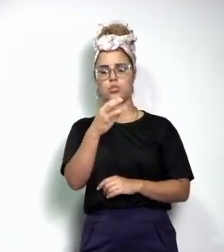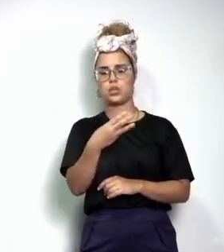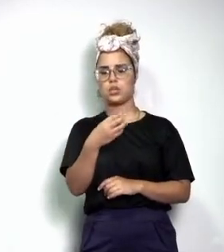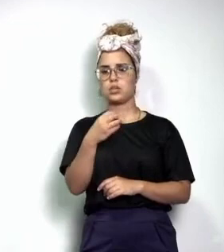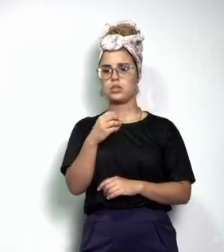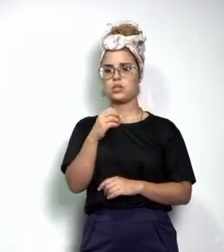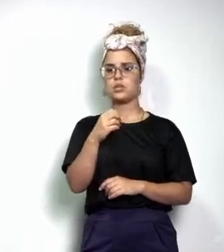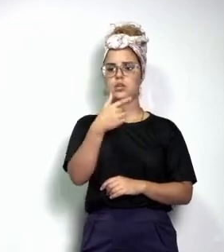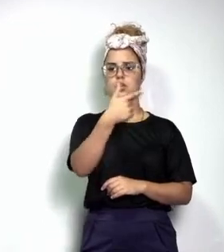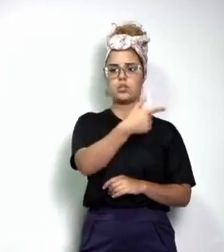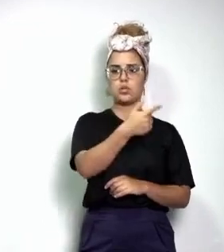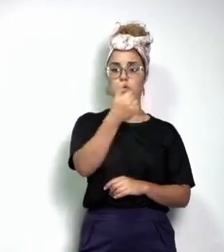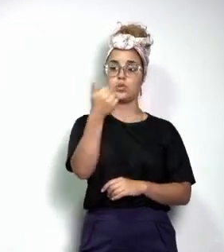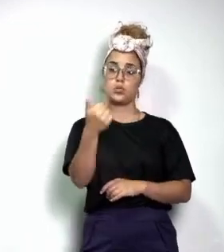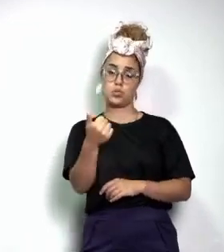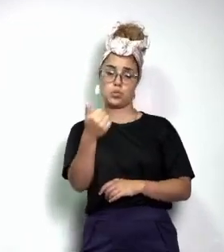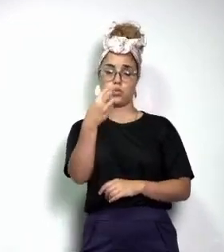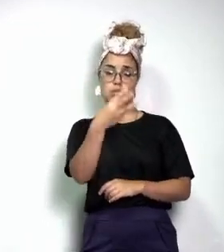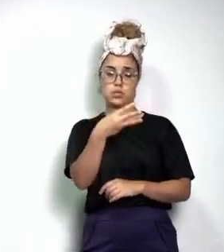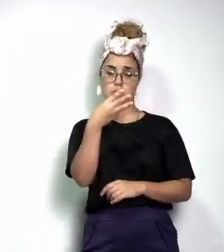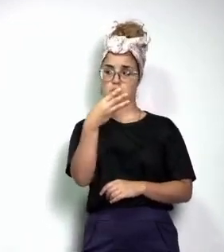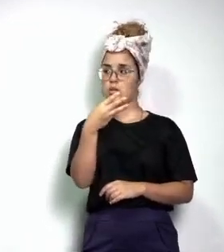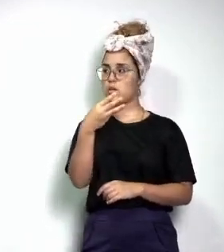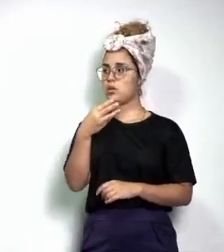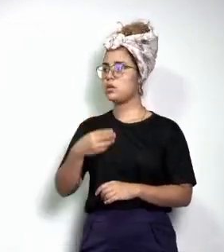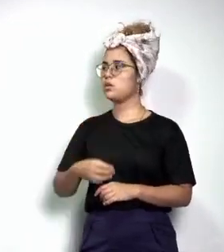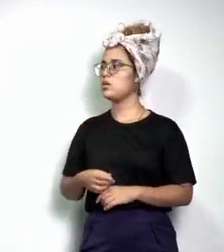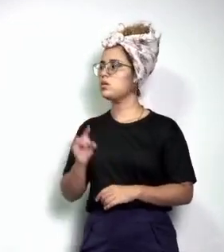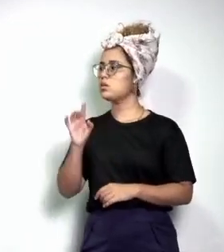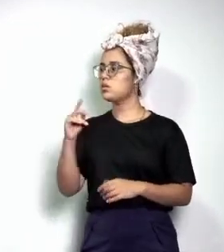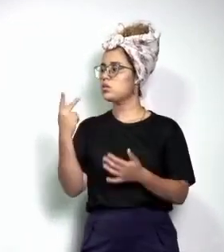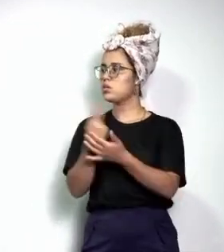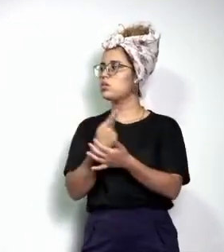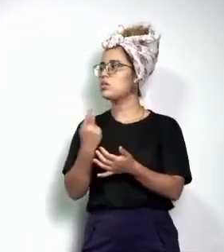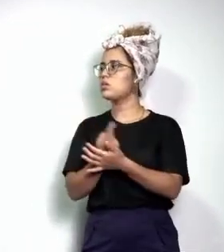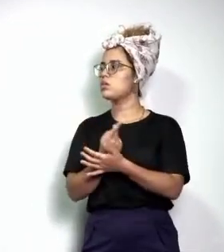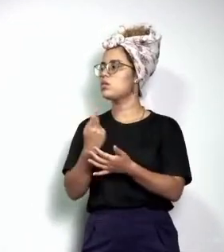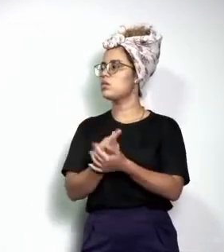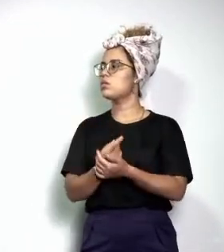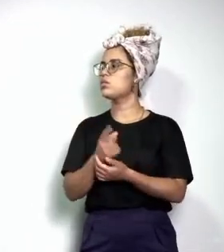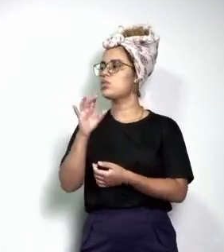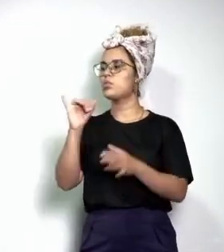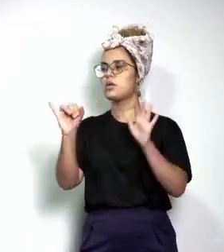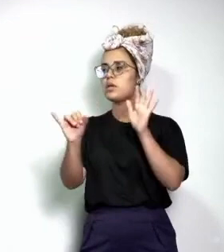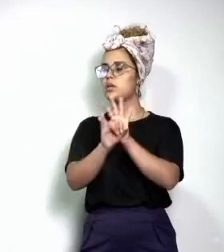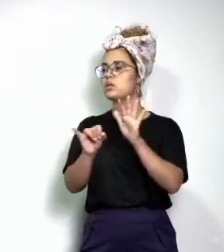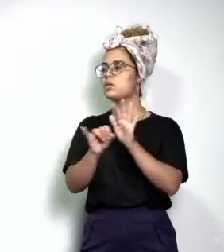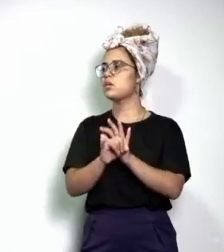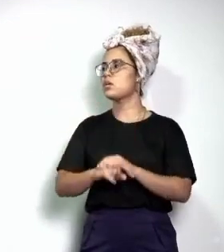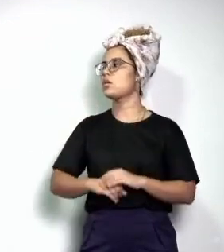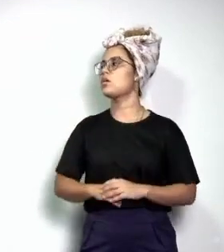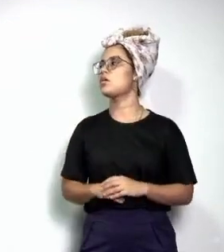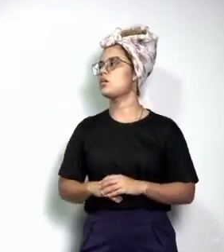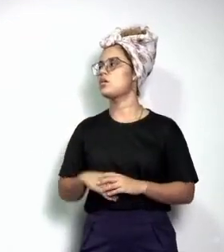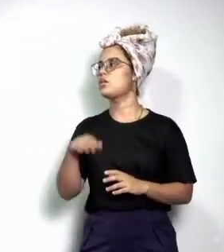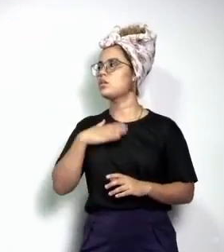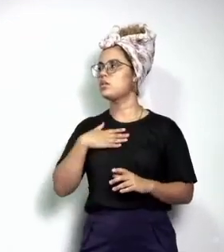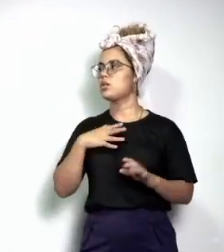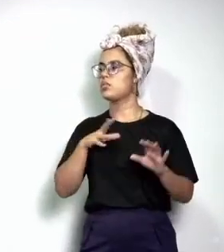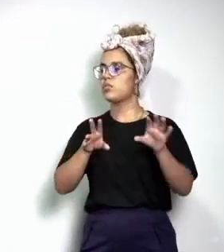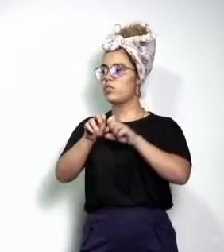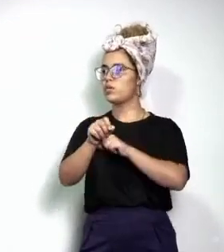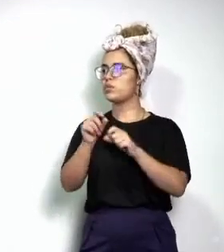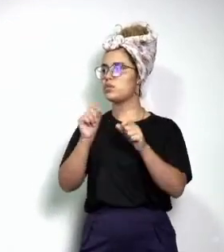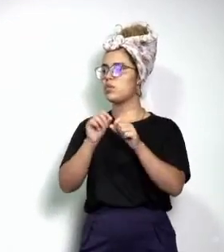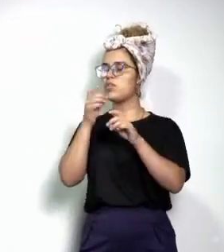é 2, 1, terceira. E bate. É só isso que a gente precisa fazer para identificar. Na minha faculdade inteira, me